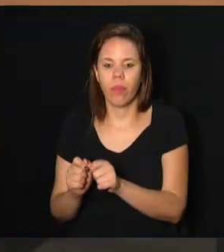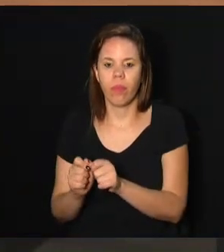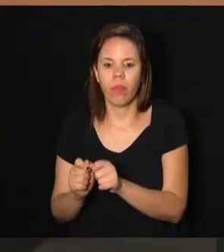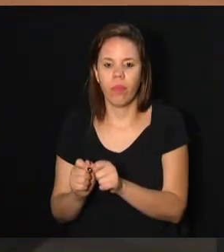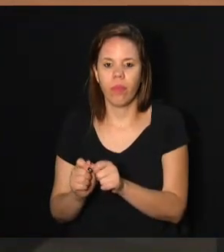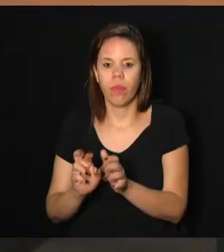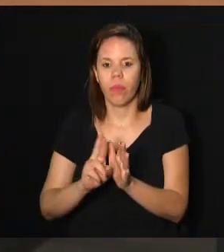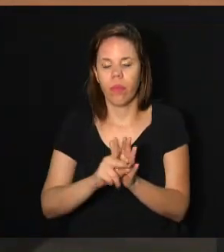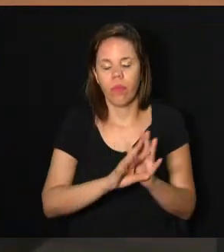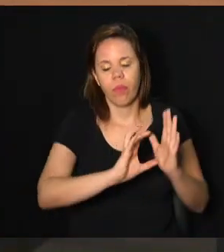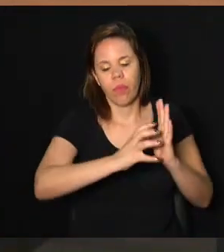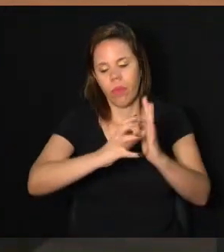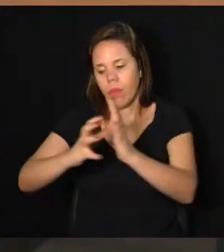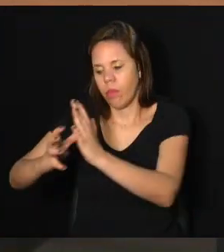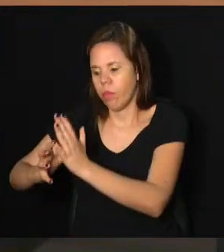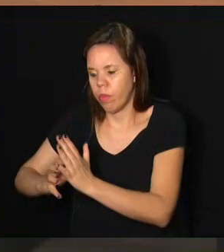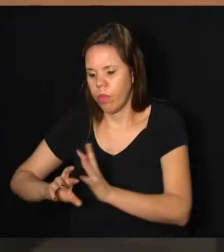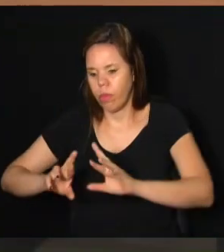blocos parlamentares.